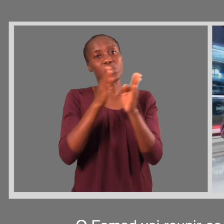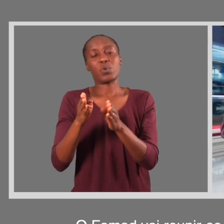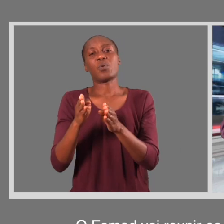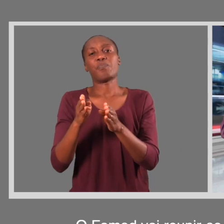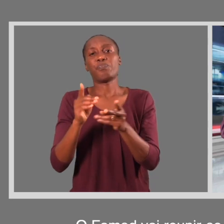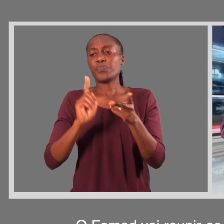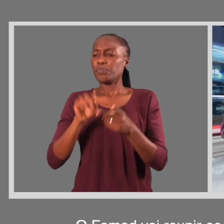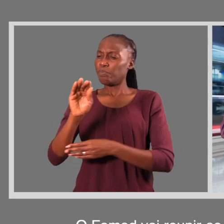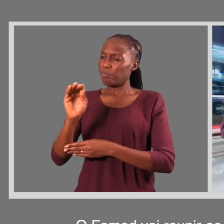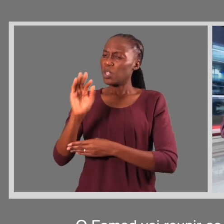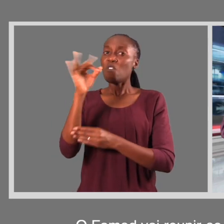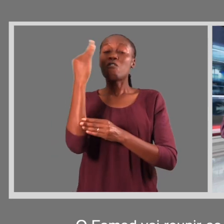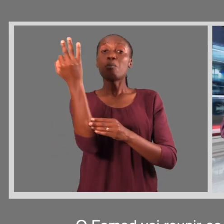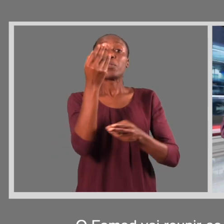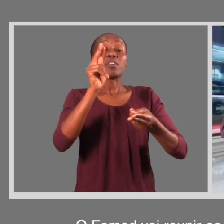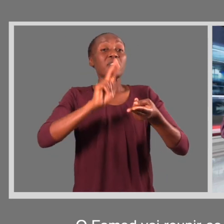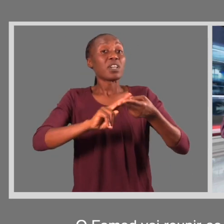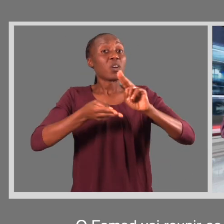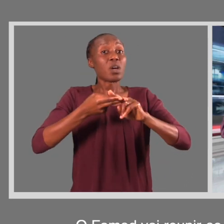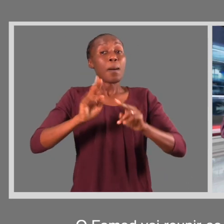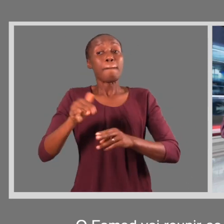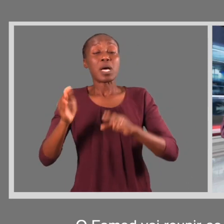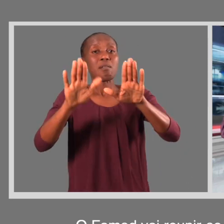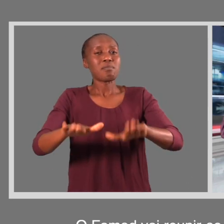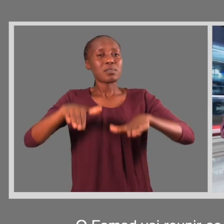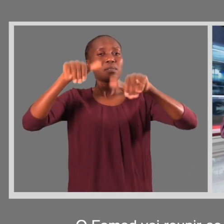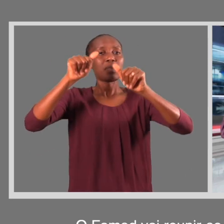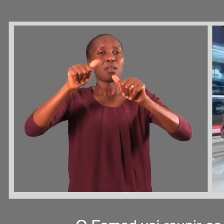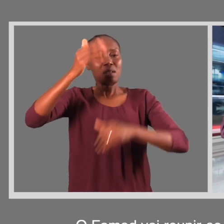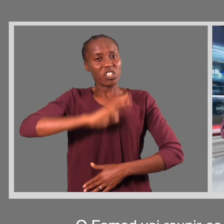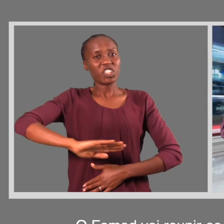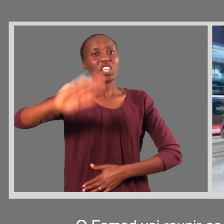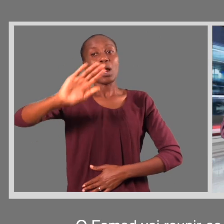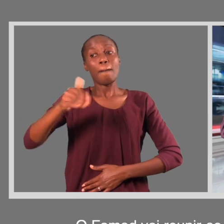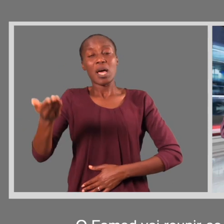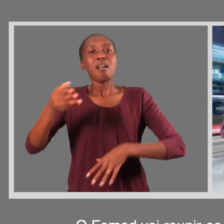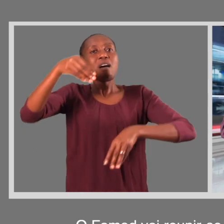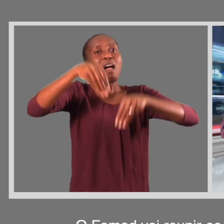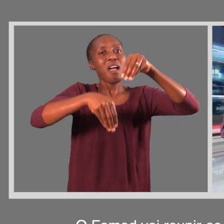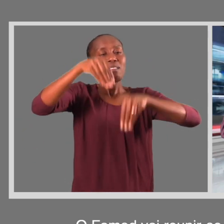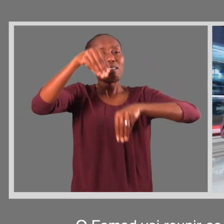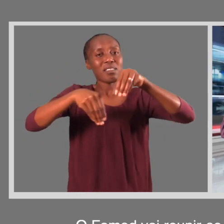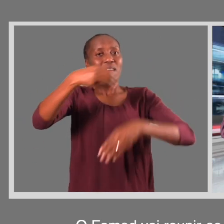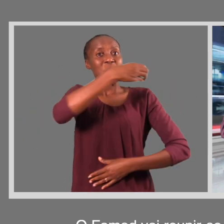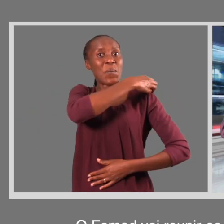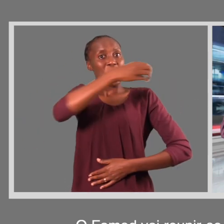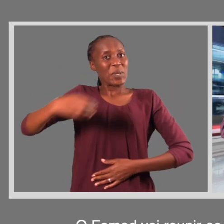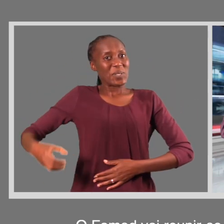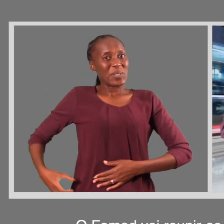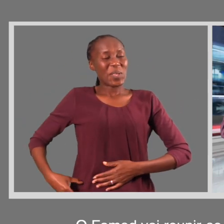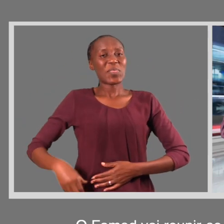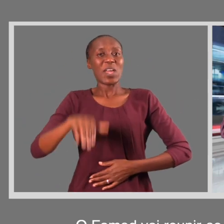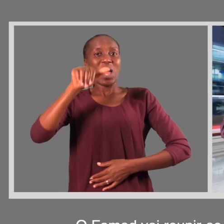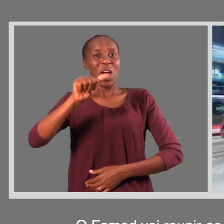reunir para a Assembleia Geral e também na eleição, e o senhor presidente de Ajudemo vai se